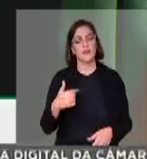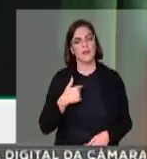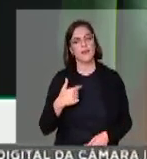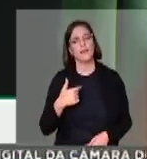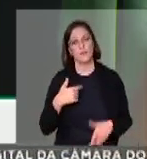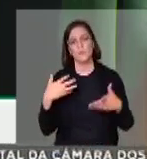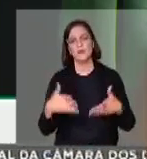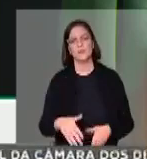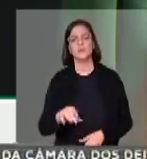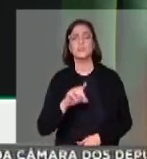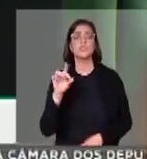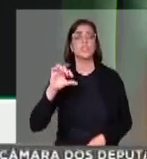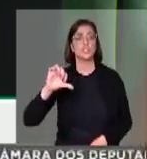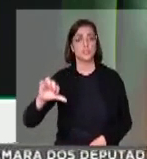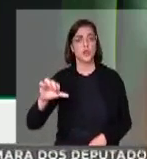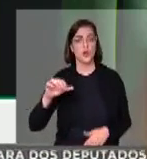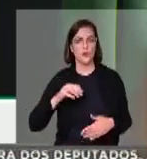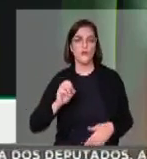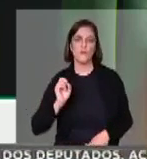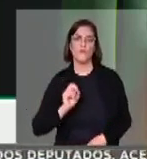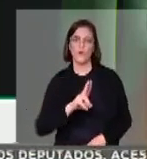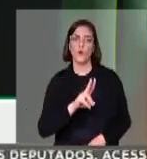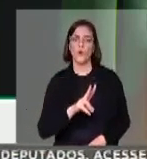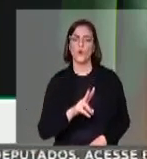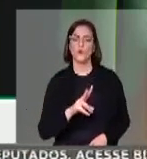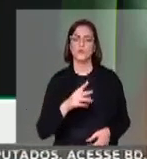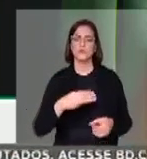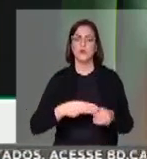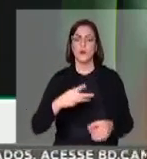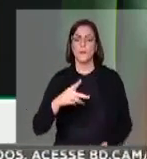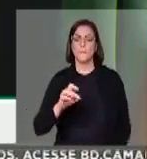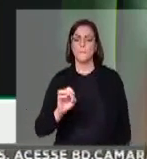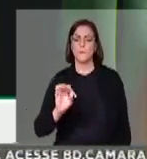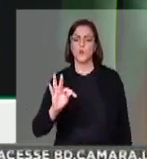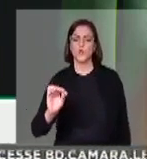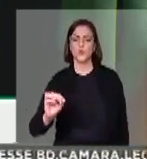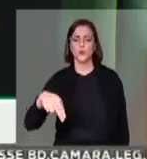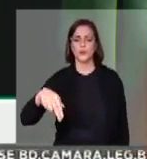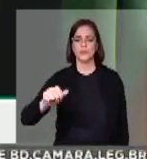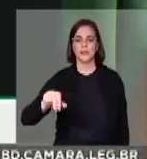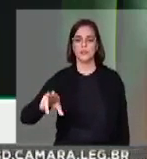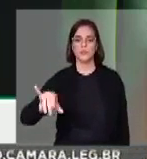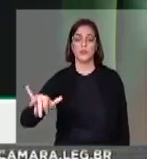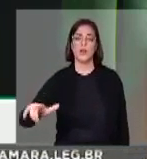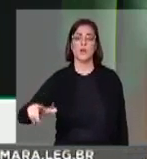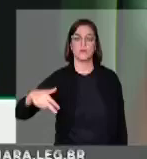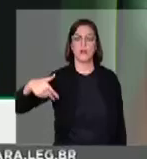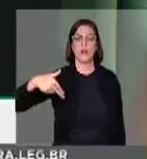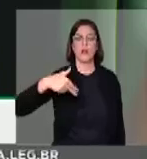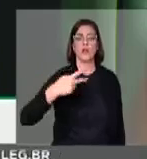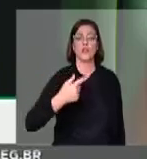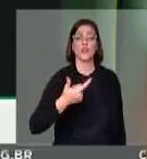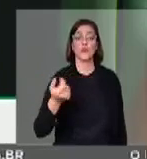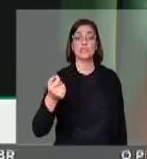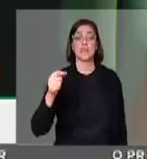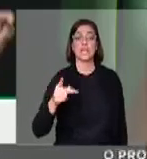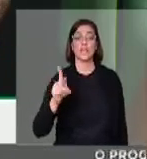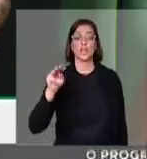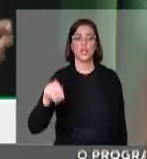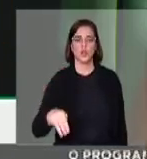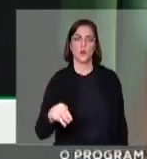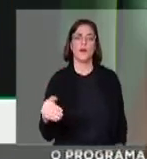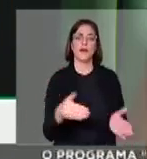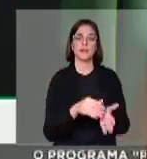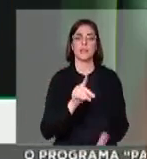romeiro, dia 9 agora, parte do município de Porto Nacional para percorrer 200 quilômetros a pé, até o dia 13, chegando lá para cumprir mais